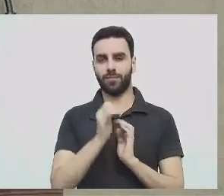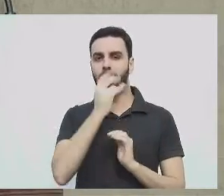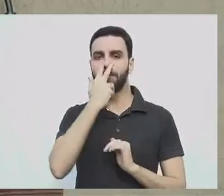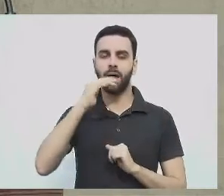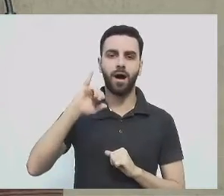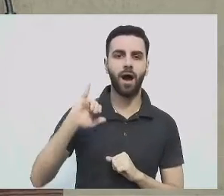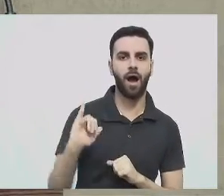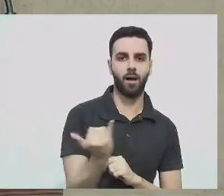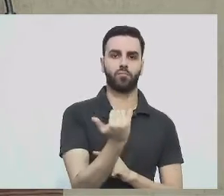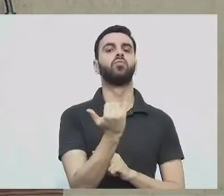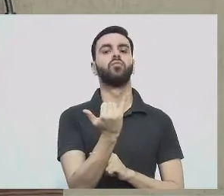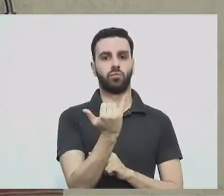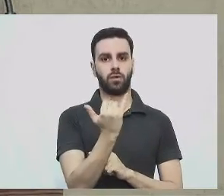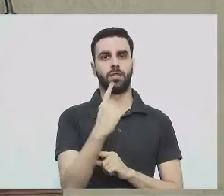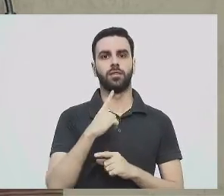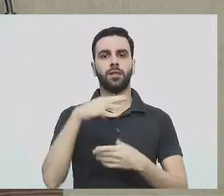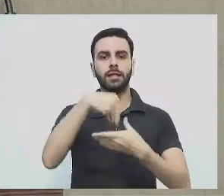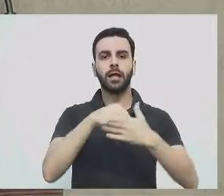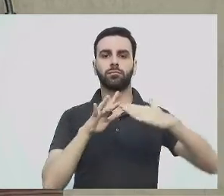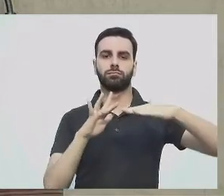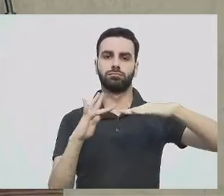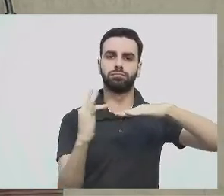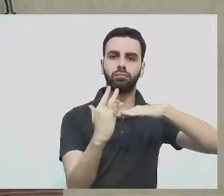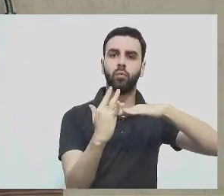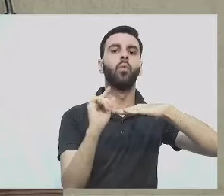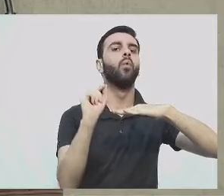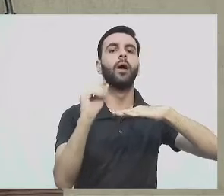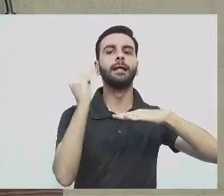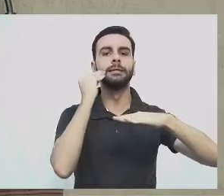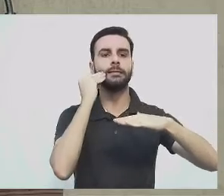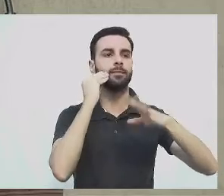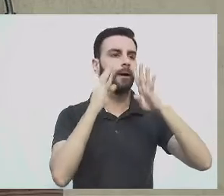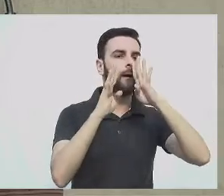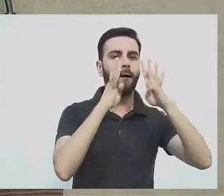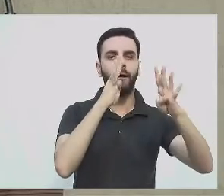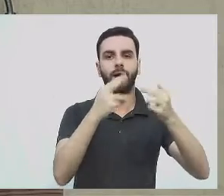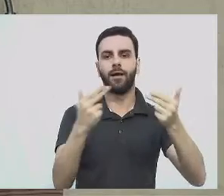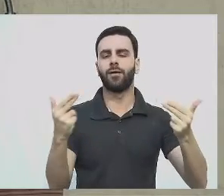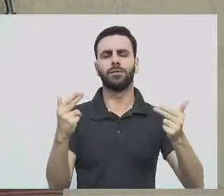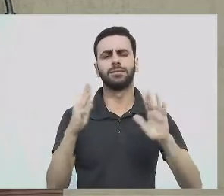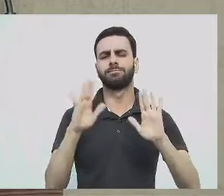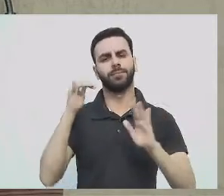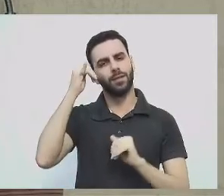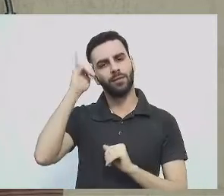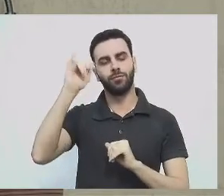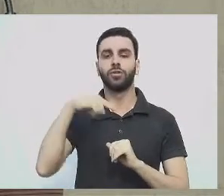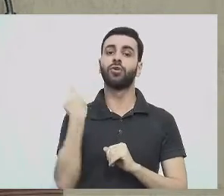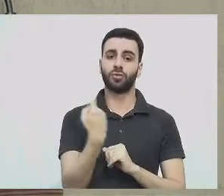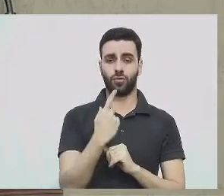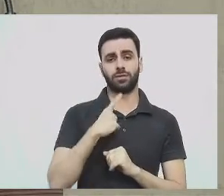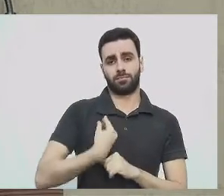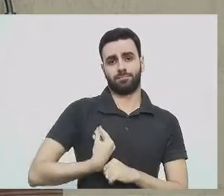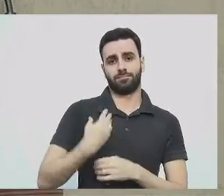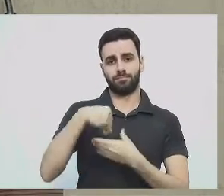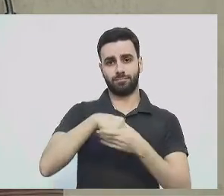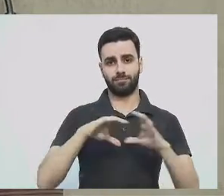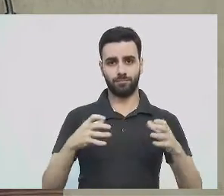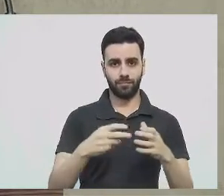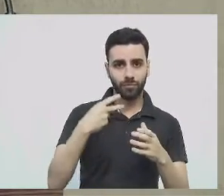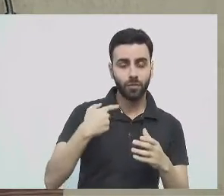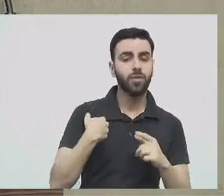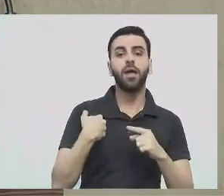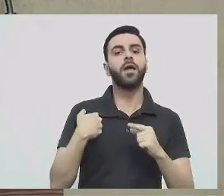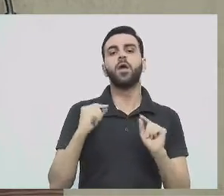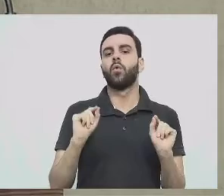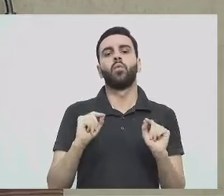Usar das redes sociais para tentar defamá-los, nós que estávamos aqui. E eu não vou fazer